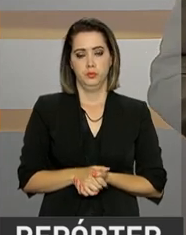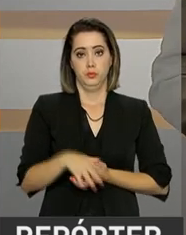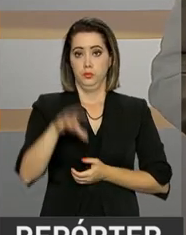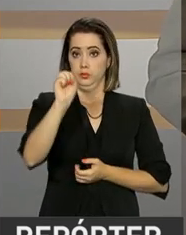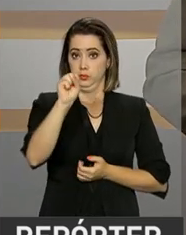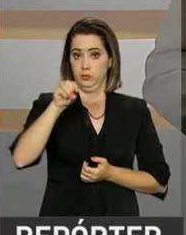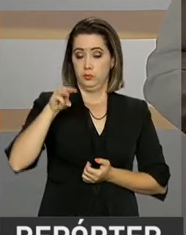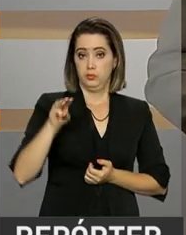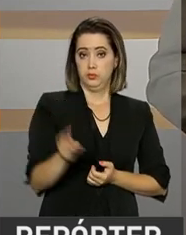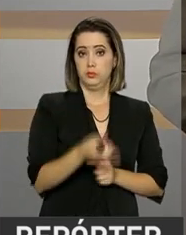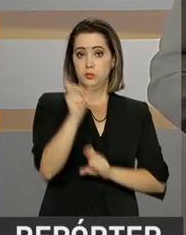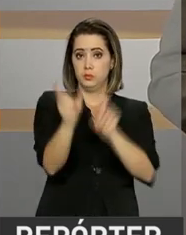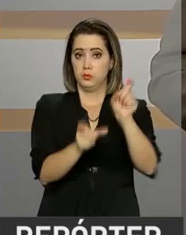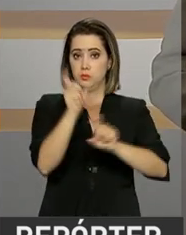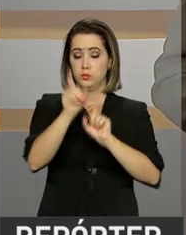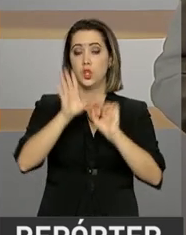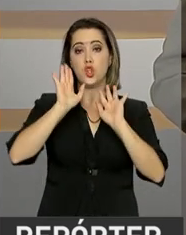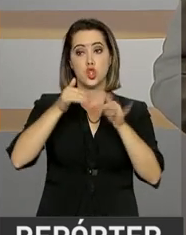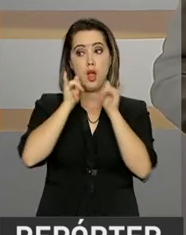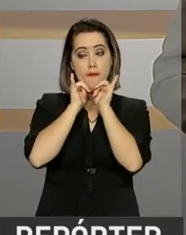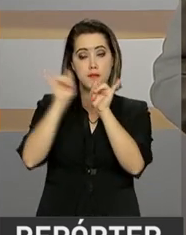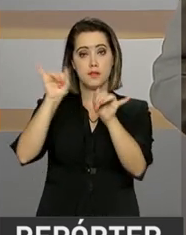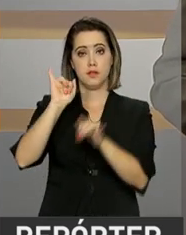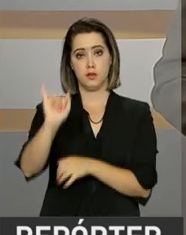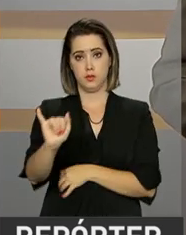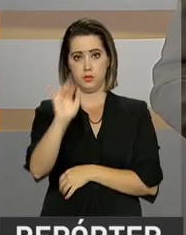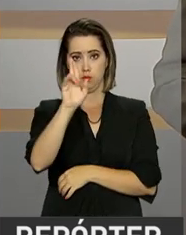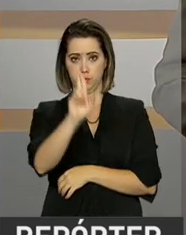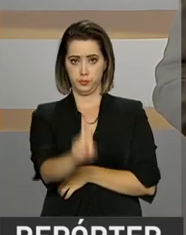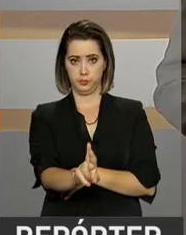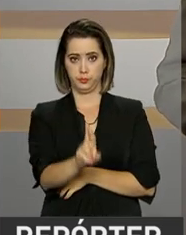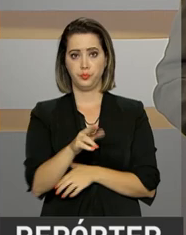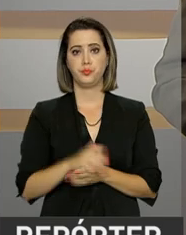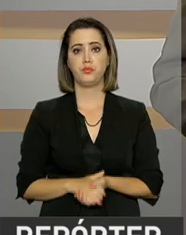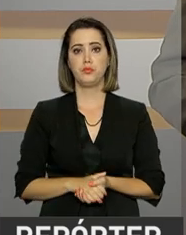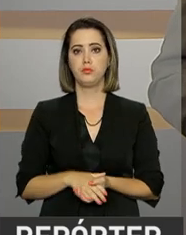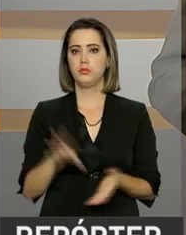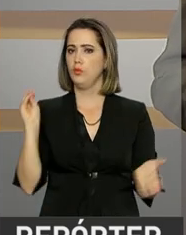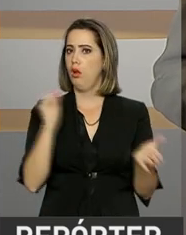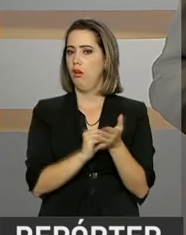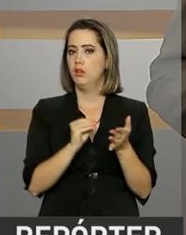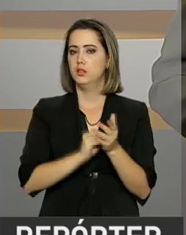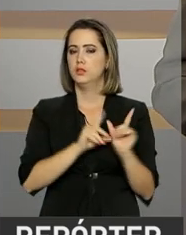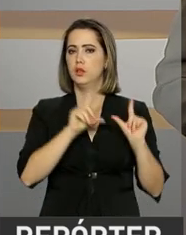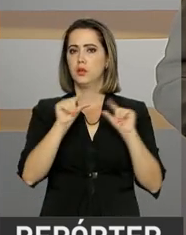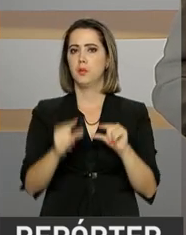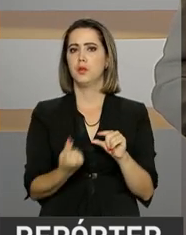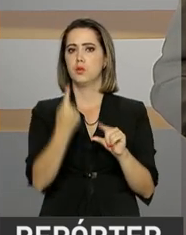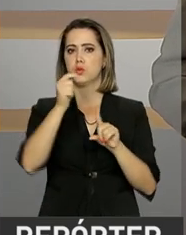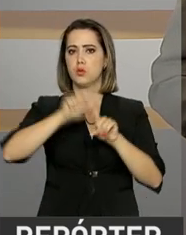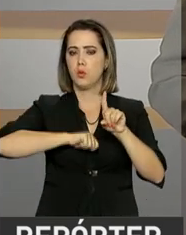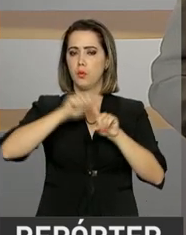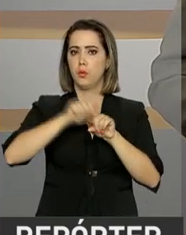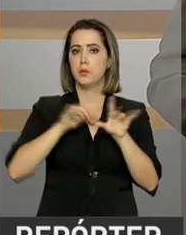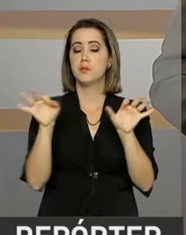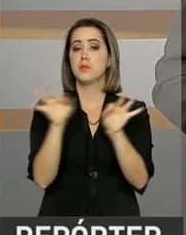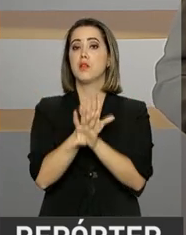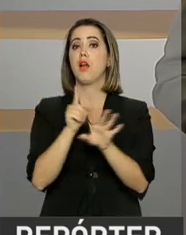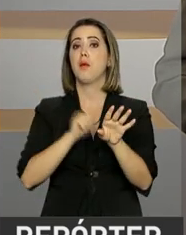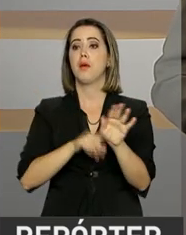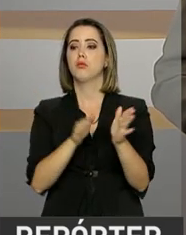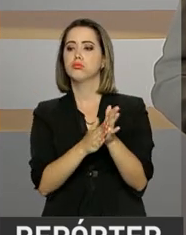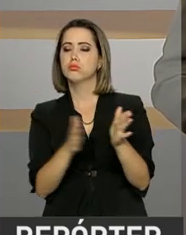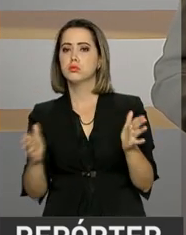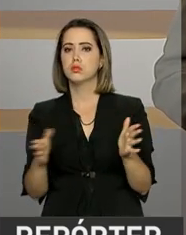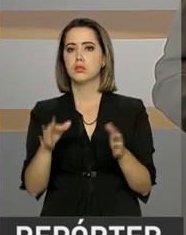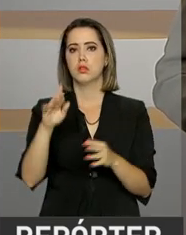Cerca de 8 milhões de contribuintes já enviaram a declaração do imposto de renda. Faltando menos de um mês para o fim do prazo, a